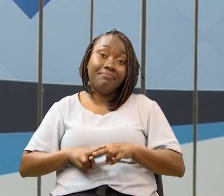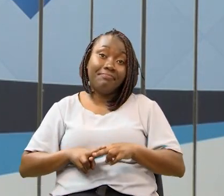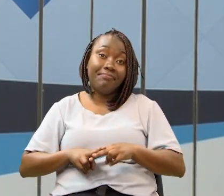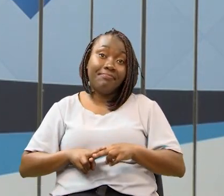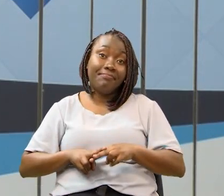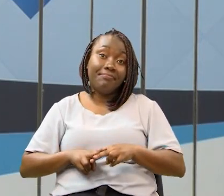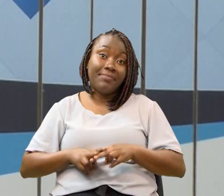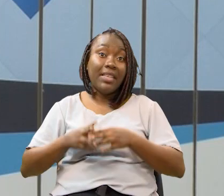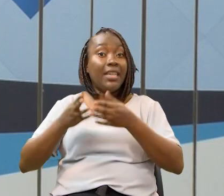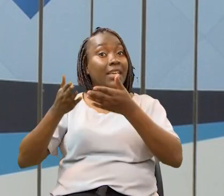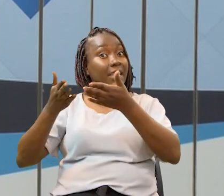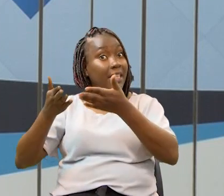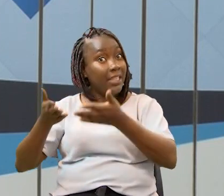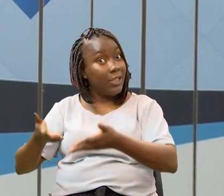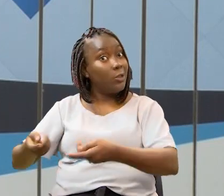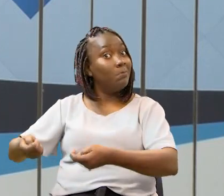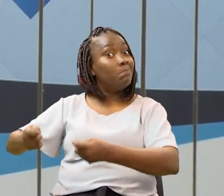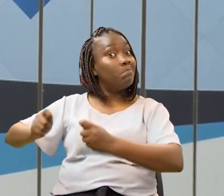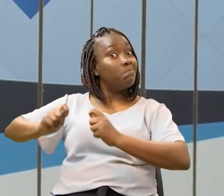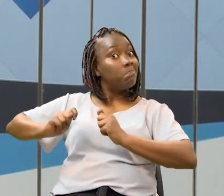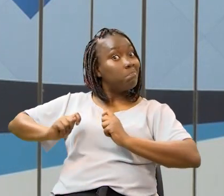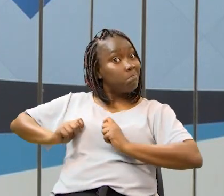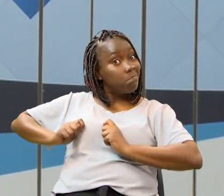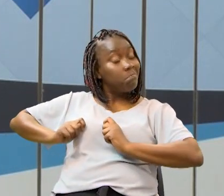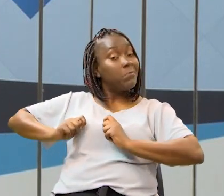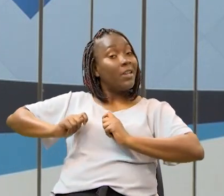ali. Então, isso traz diversos